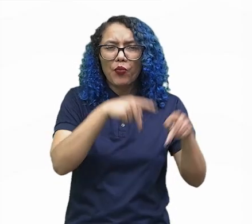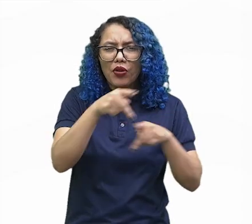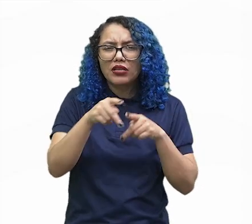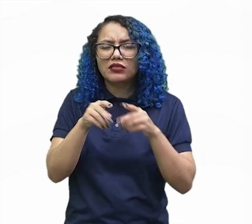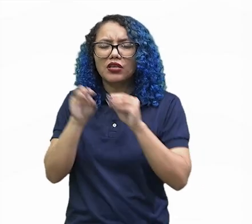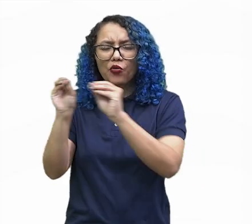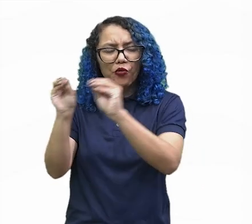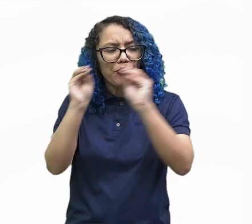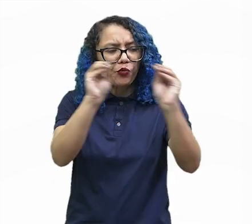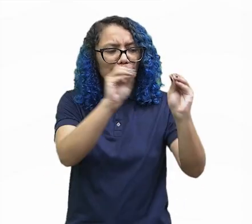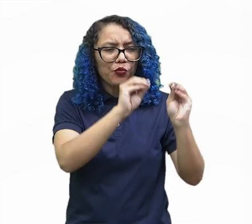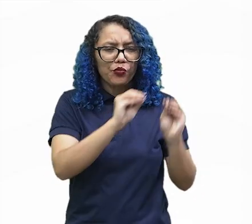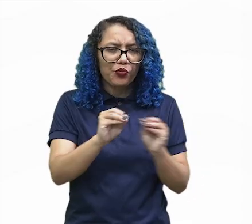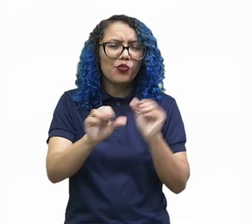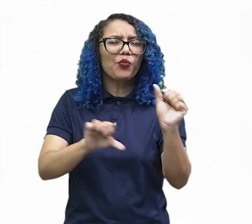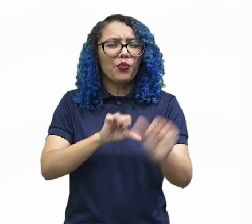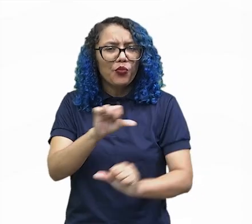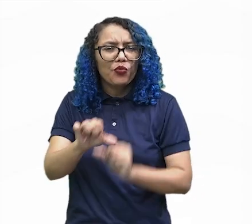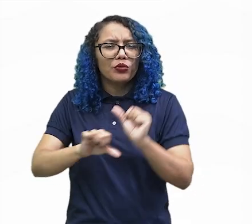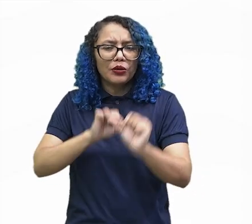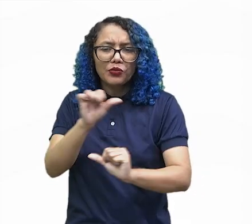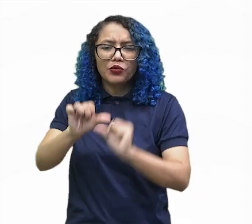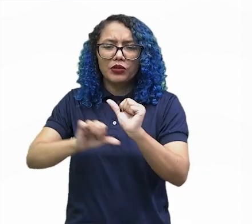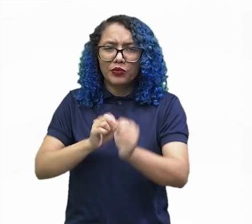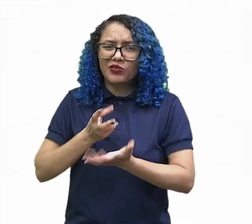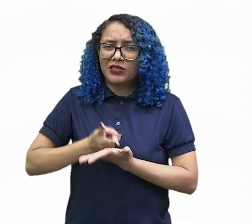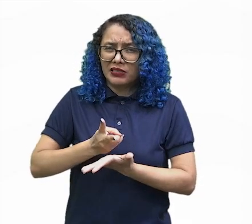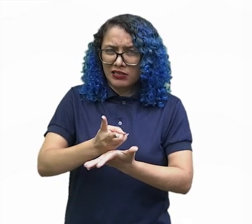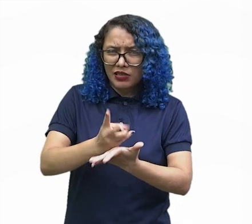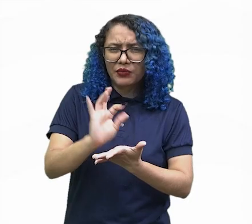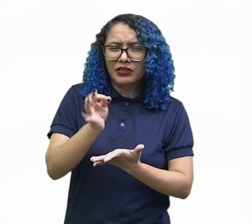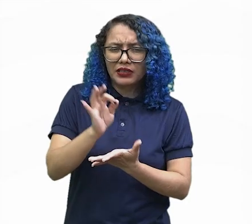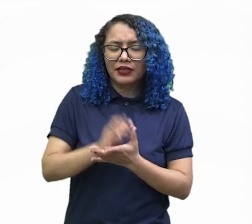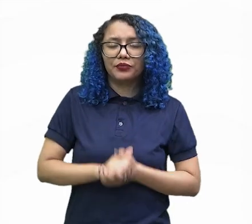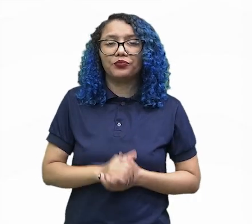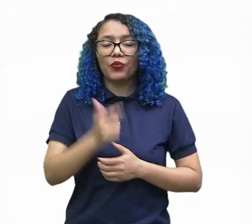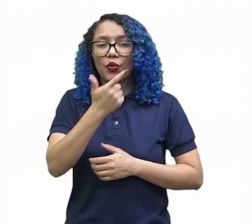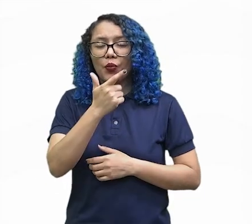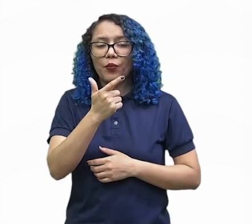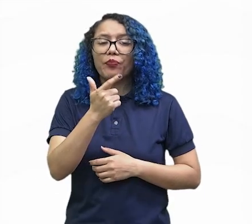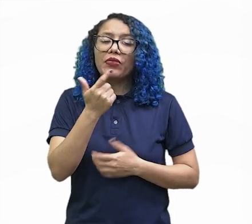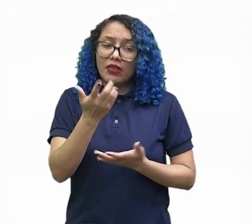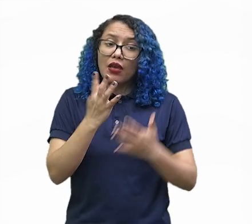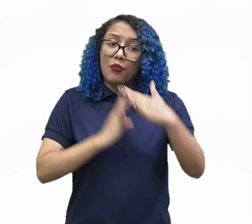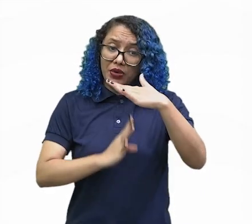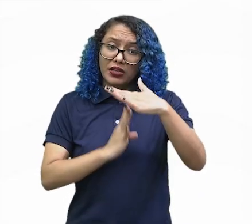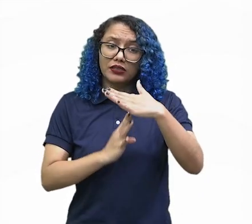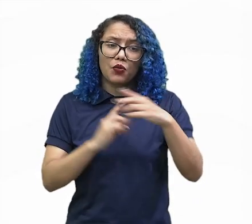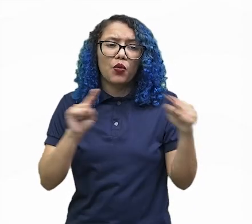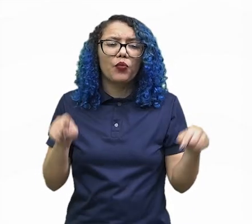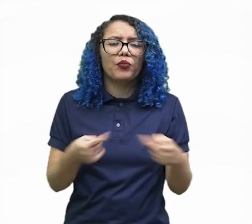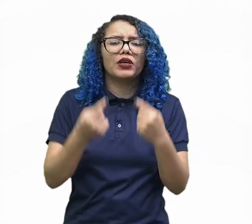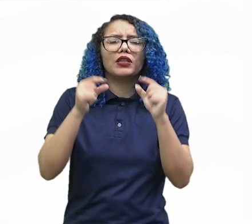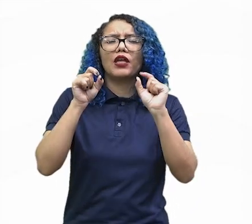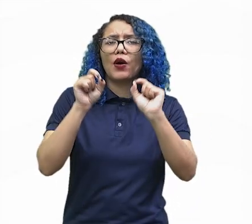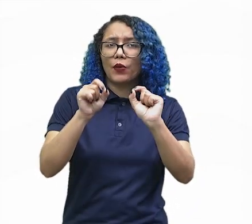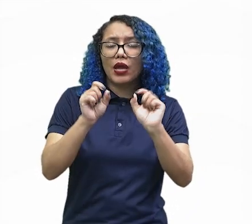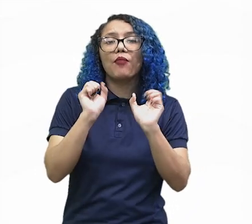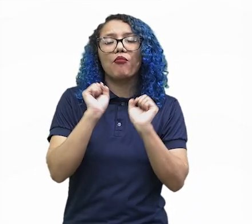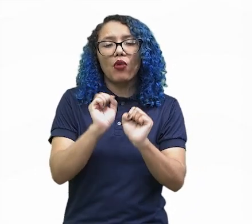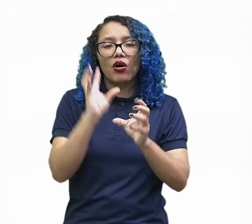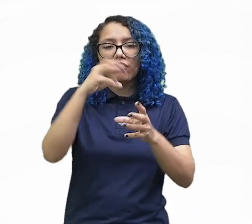gente, porque muda sempre, né, essa dinâmica aí da população. Agora, a migração, gente, ela pode ser classificada